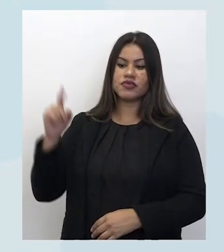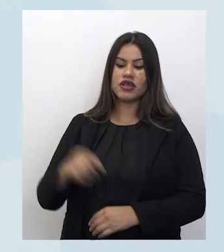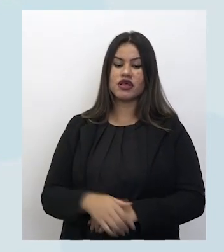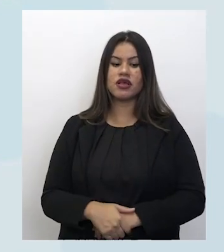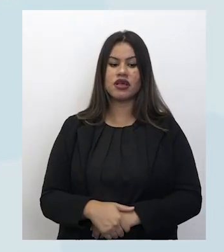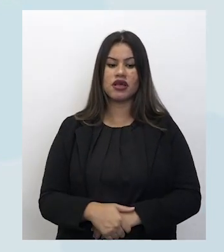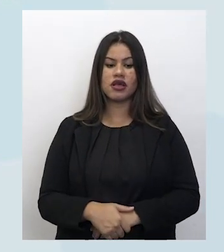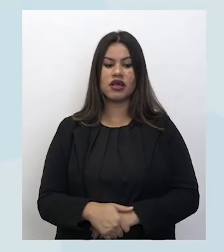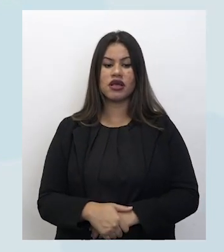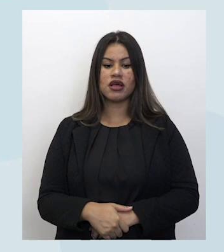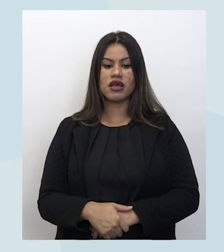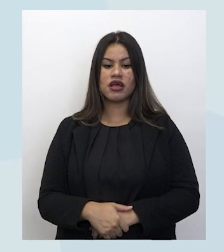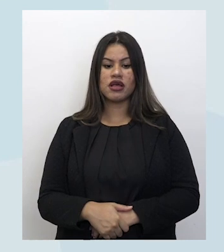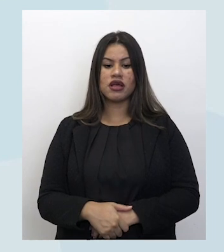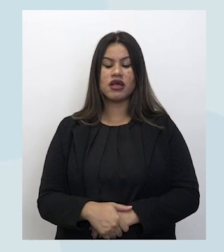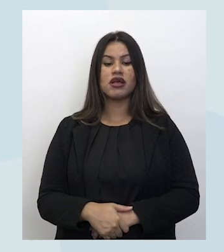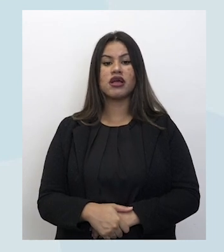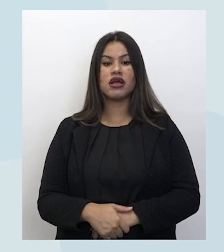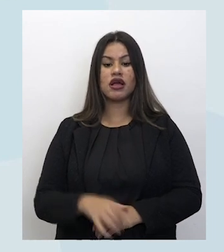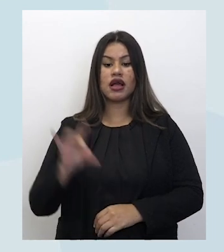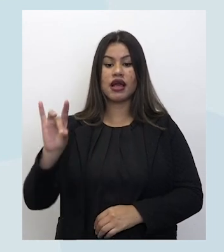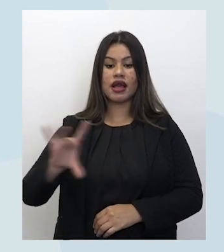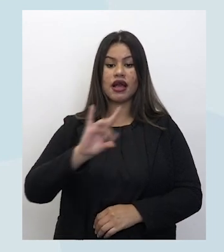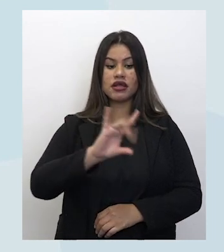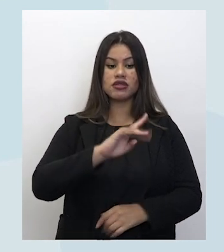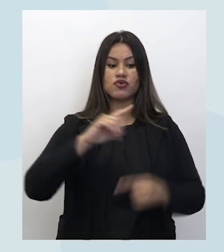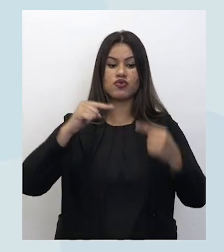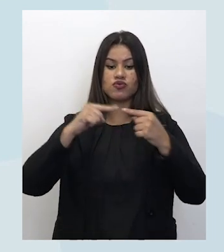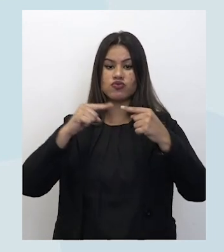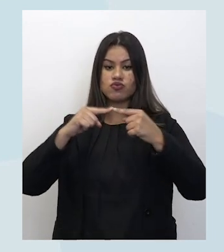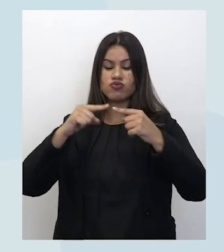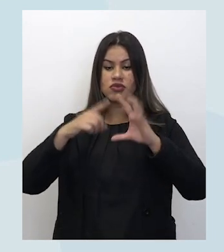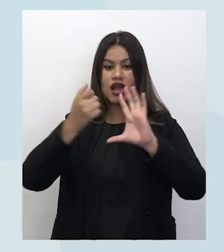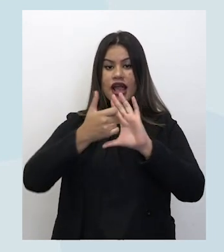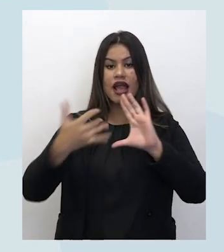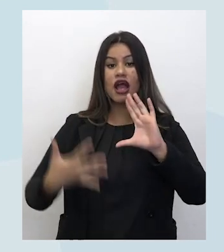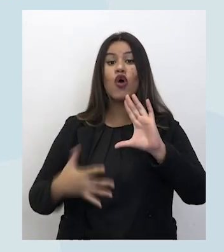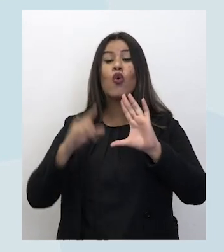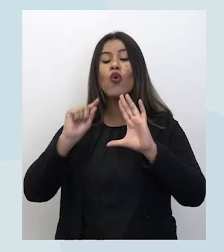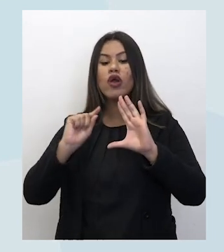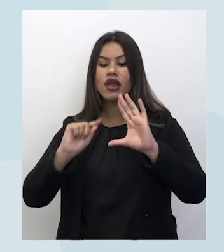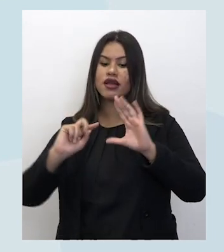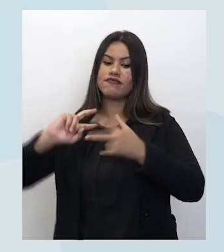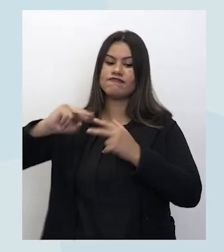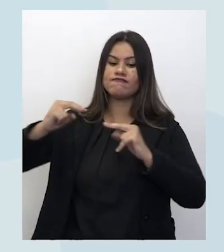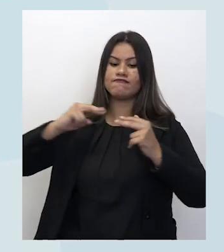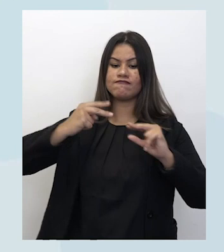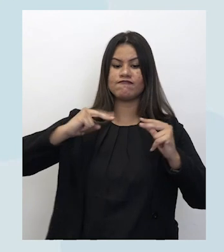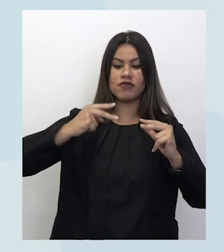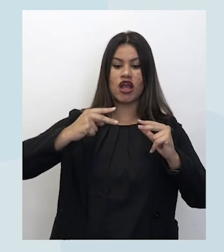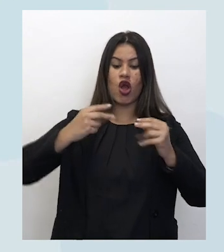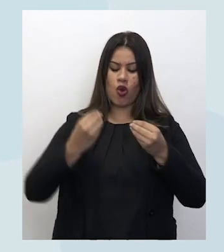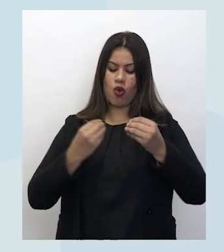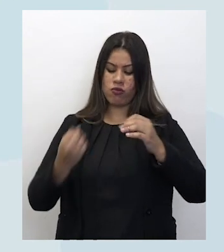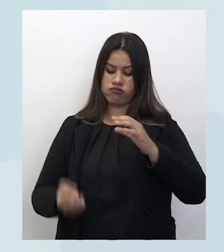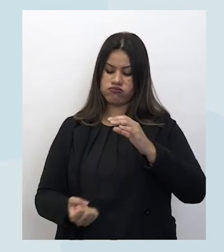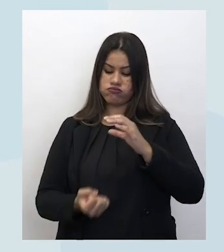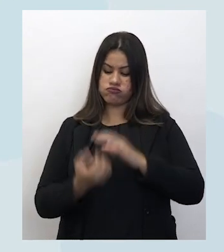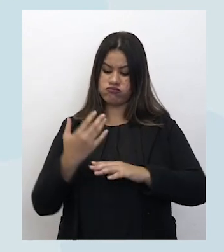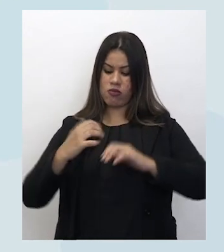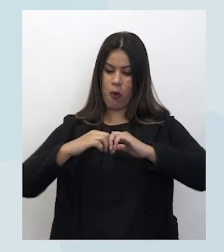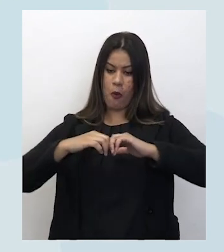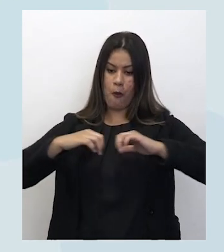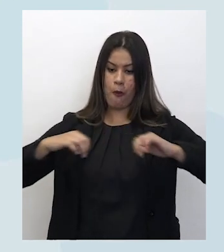um indivíduo são determinadas por genes, que se segregam, ou seja, separam-se durante a formação dos